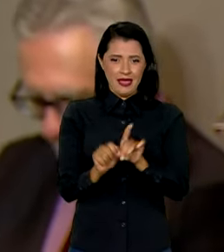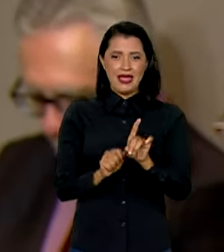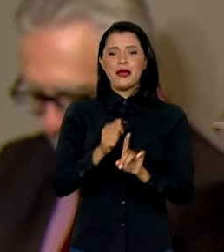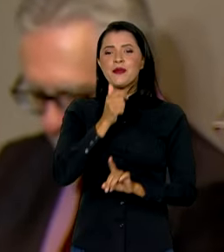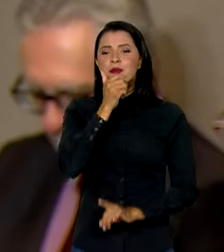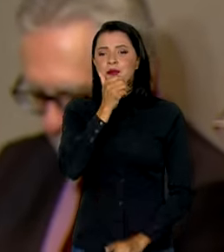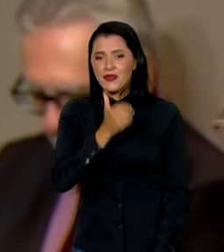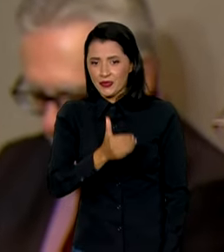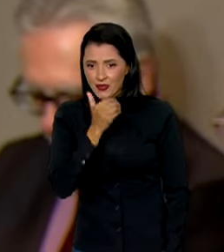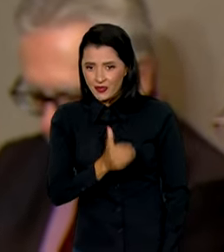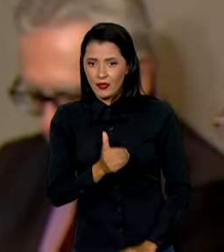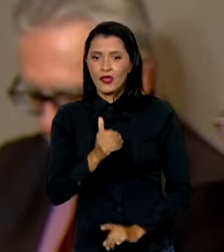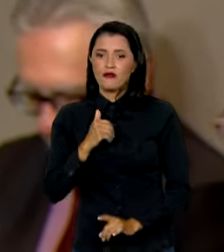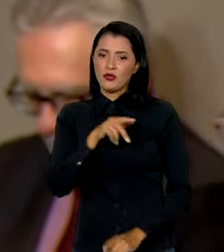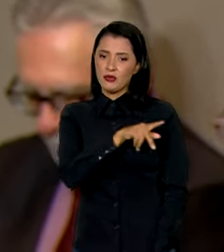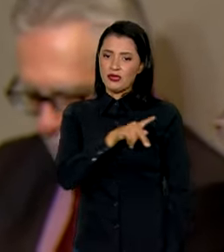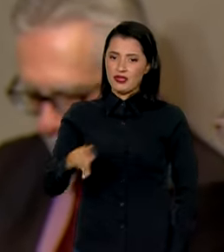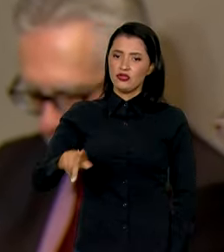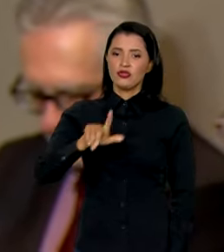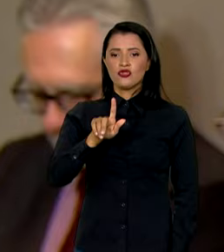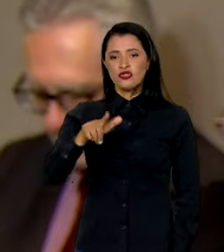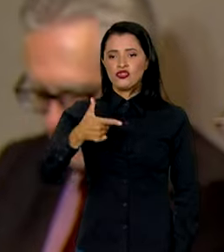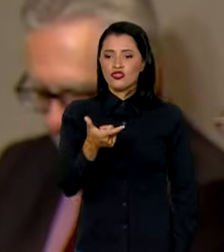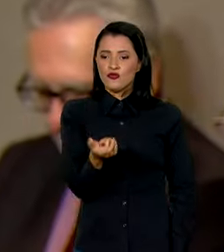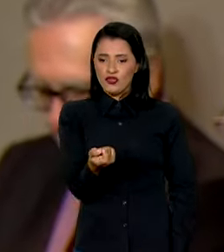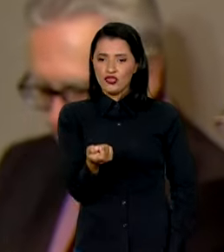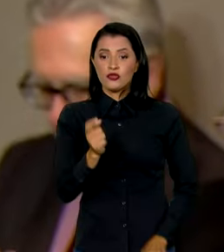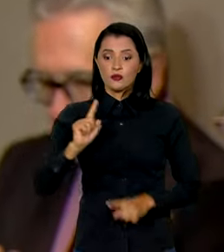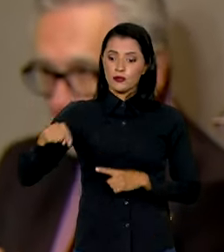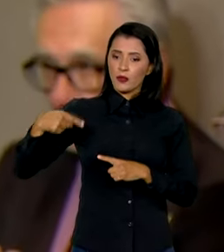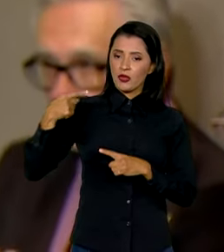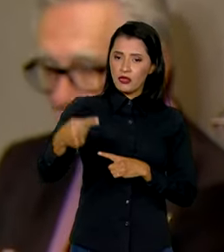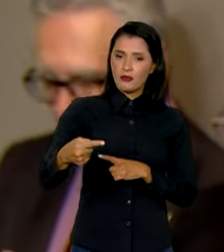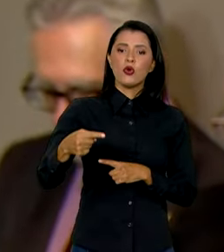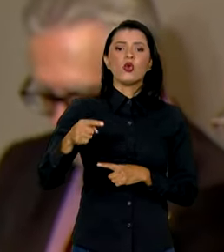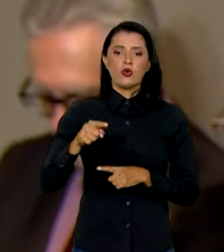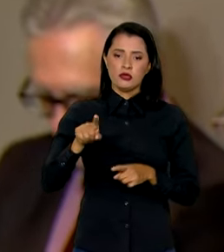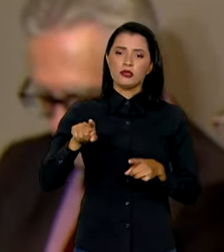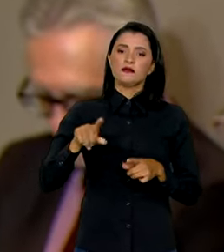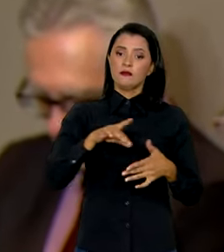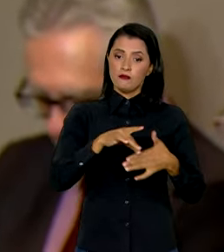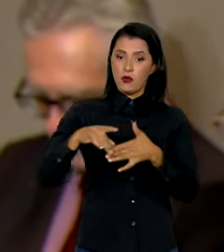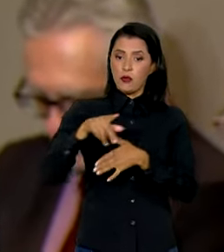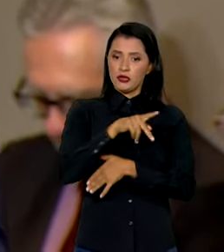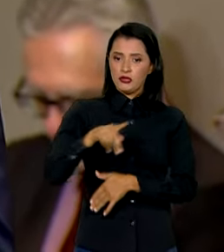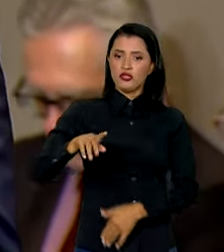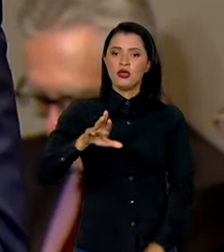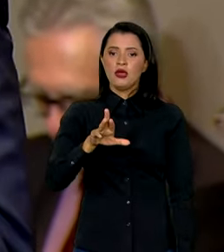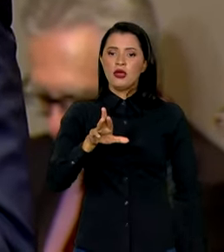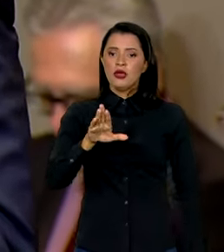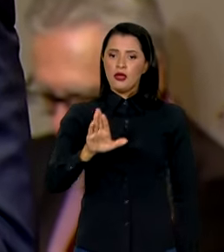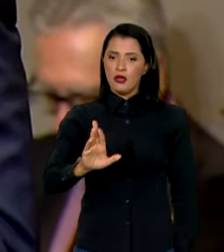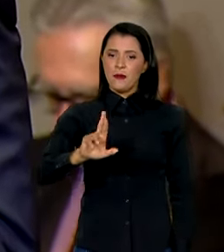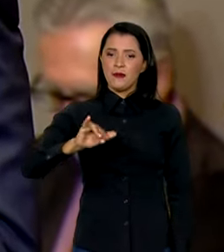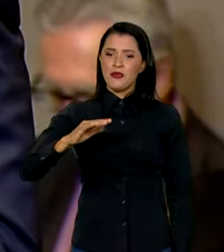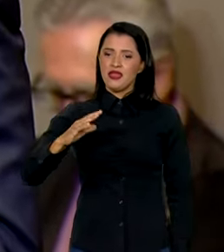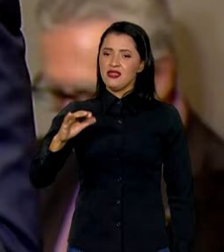o G20, logo em seguida vamos presidir o BRICS, vamos sediar